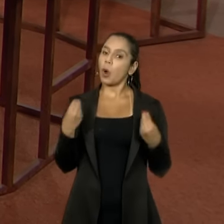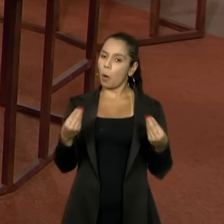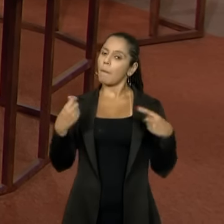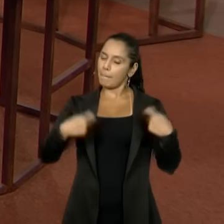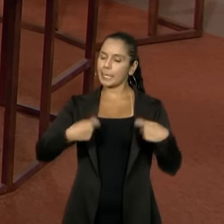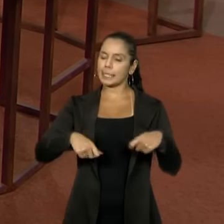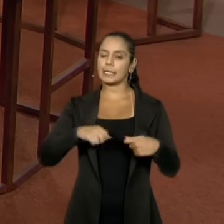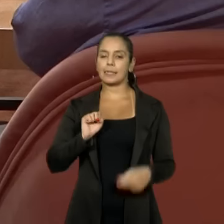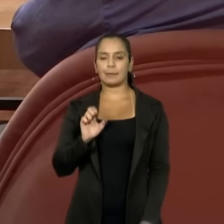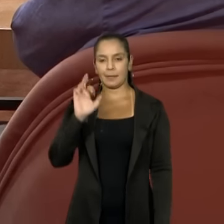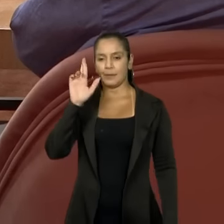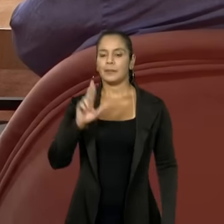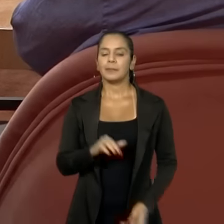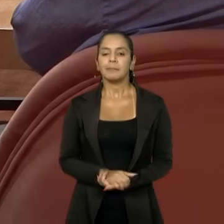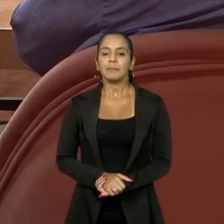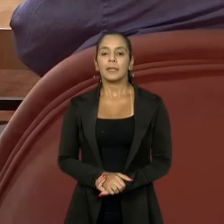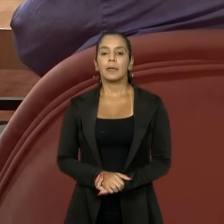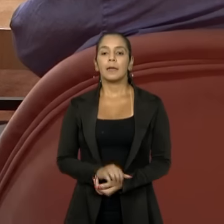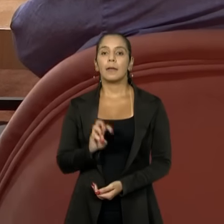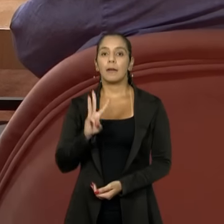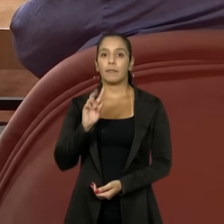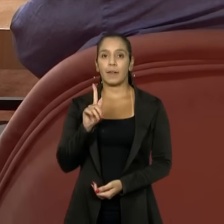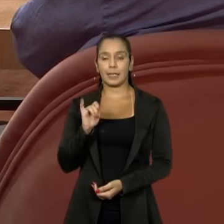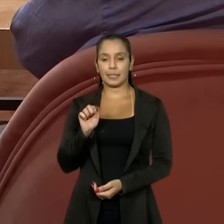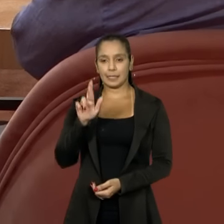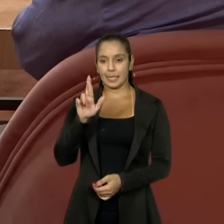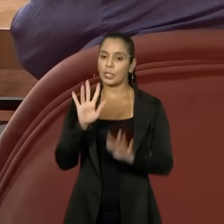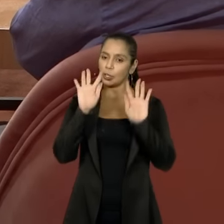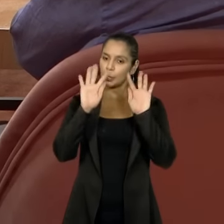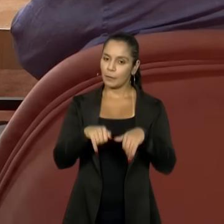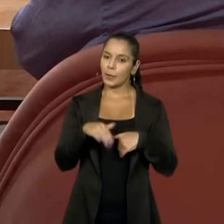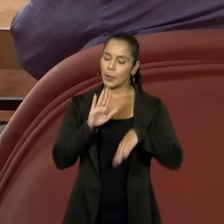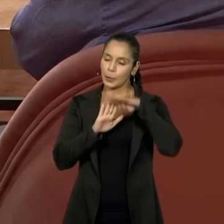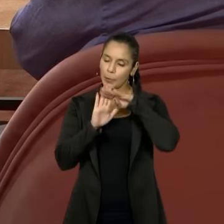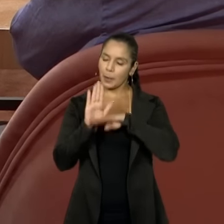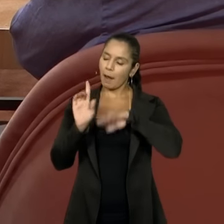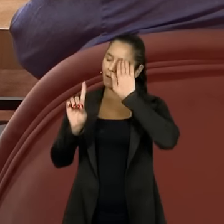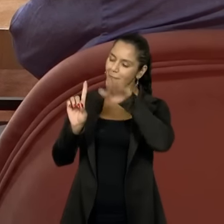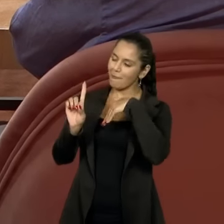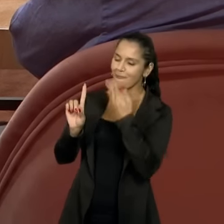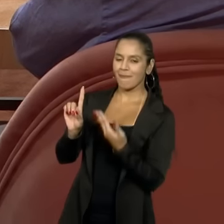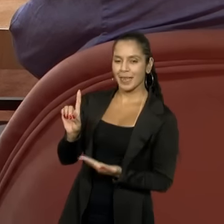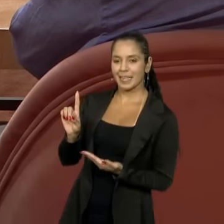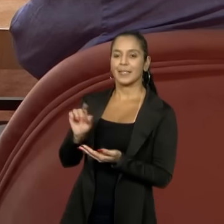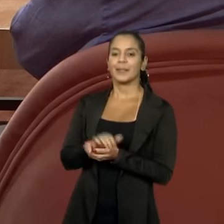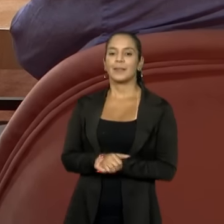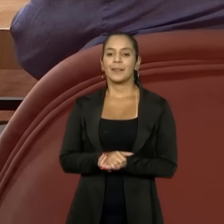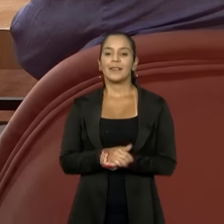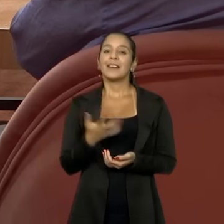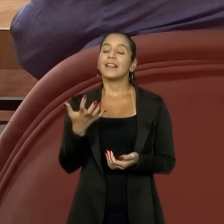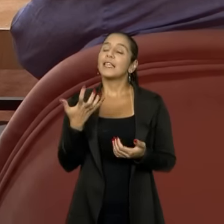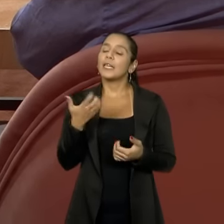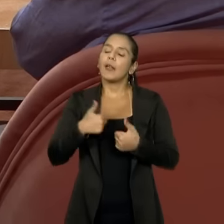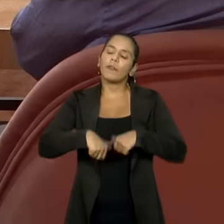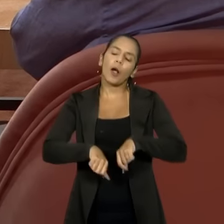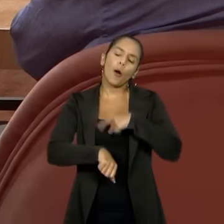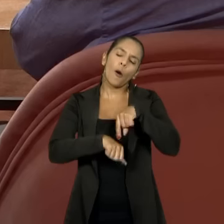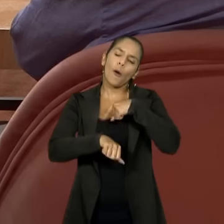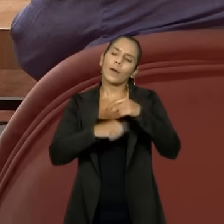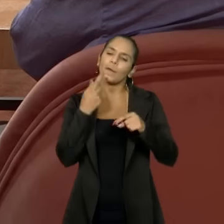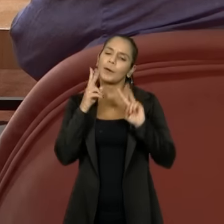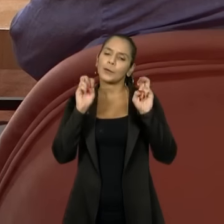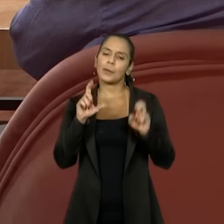como deve ser. Agora, o Wagner, a gente está encerrando o nosso bloco aqui, nosso programa, nossa homenagem. Queria ficar aqui horas falando de Clara